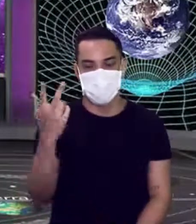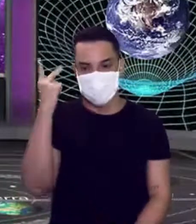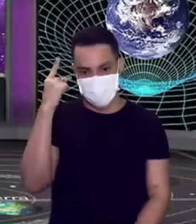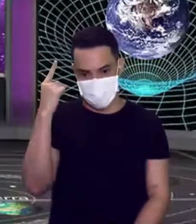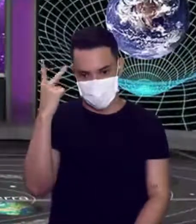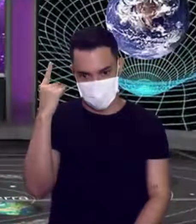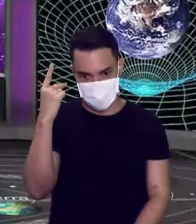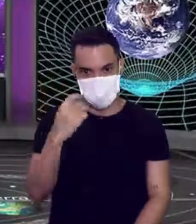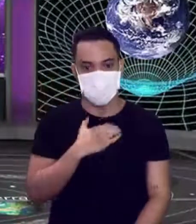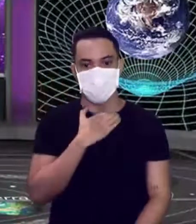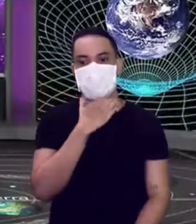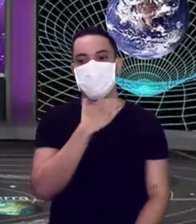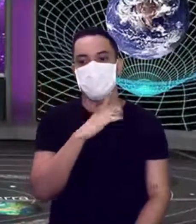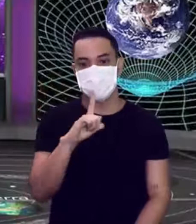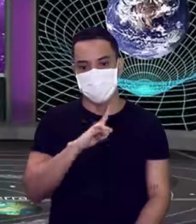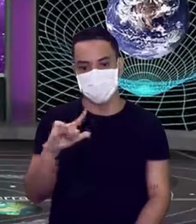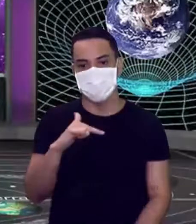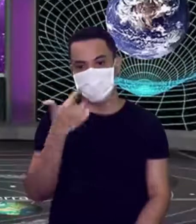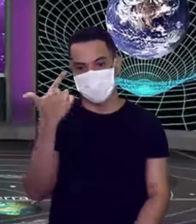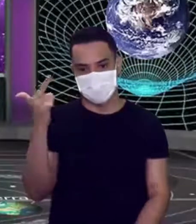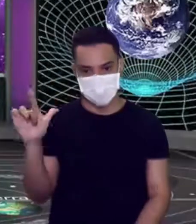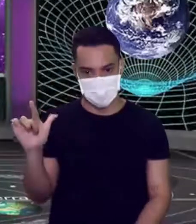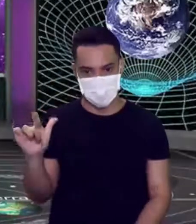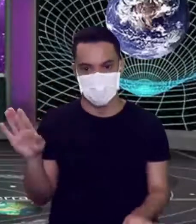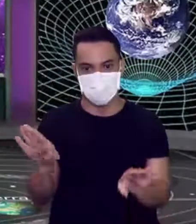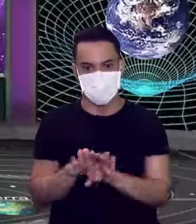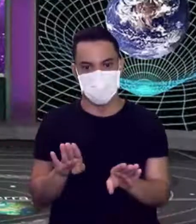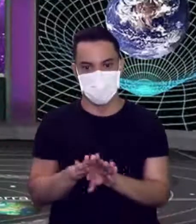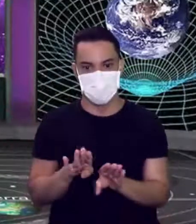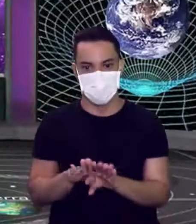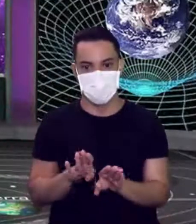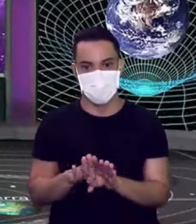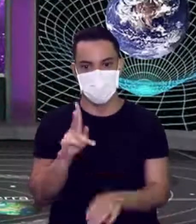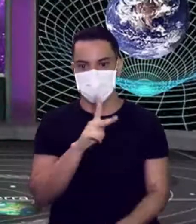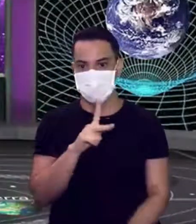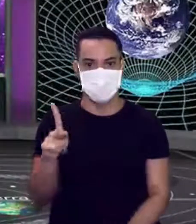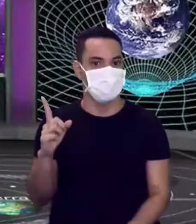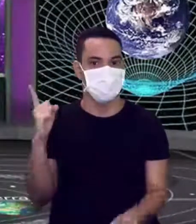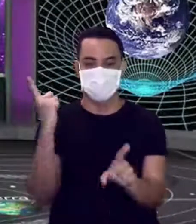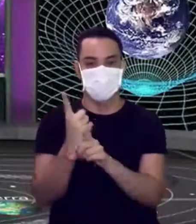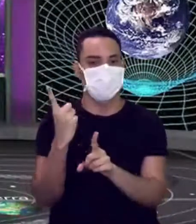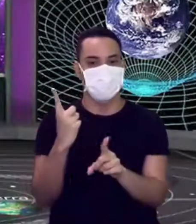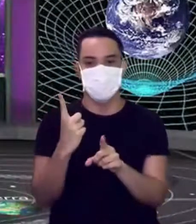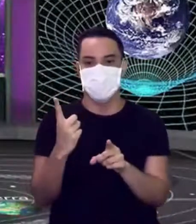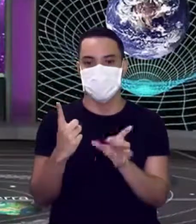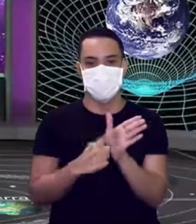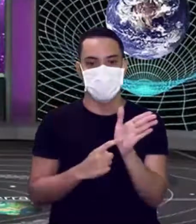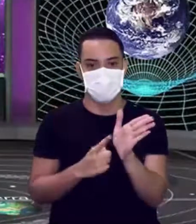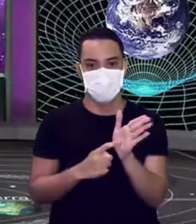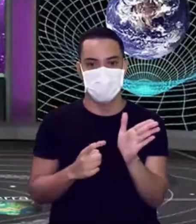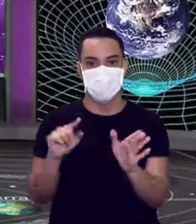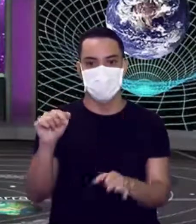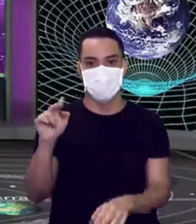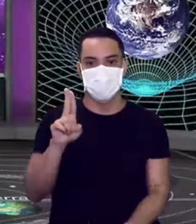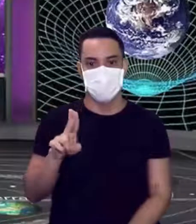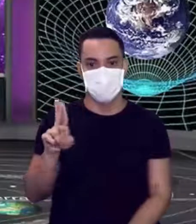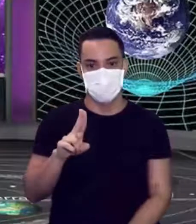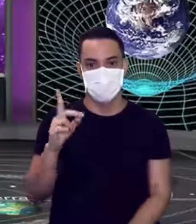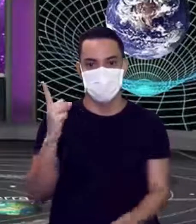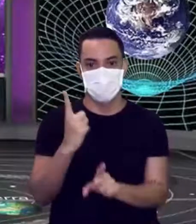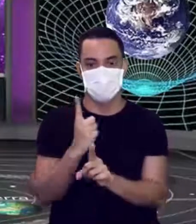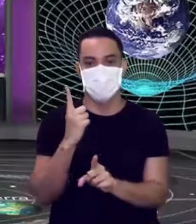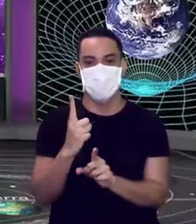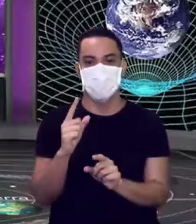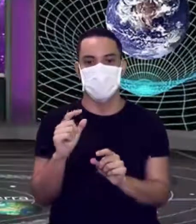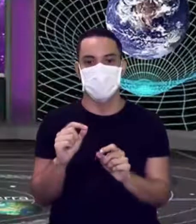bom? Eu tenho aqui outro canudinho. A professora não achou canudo branco, então eu botei aqui para identificar,